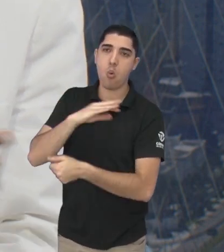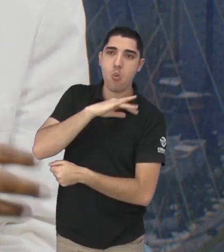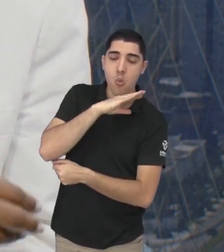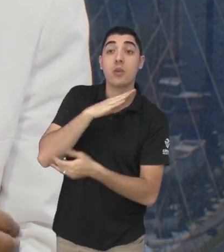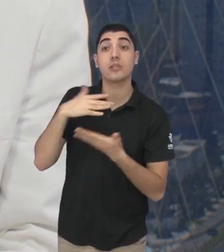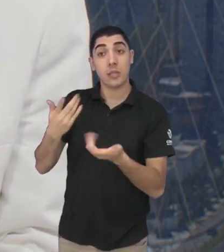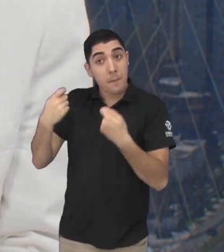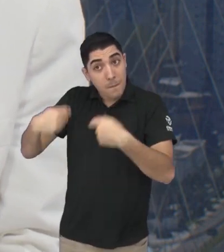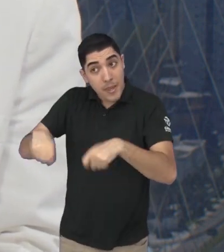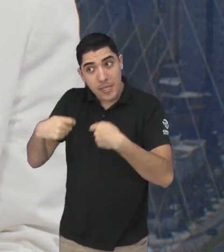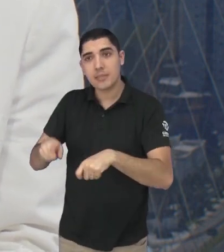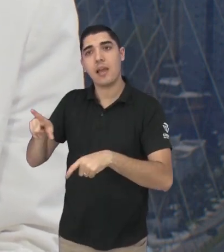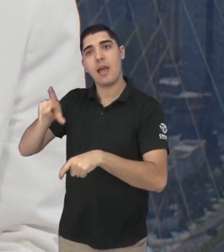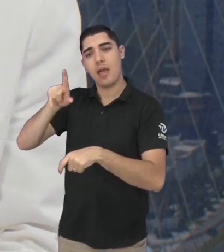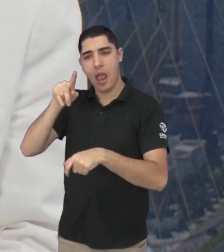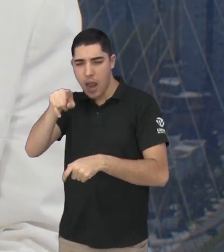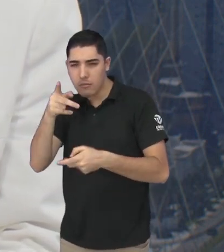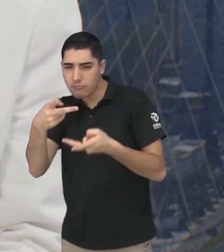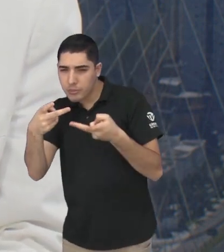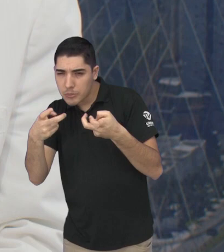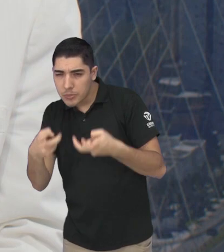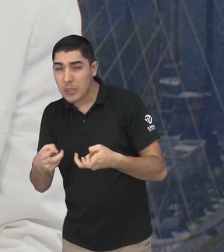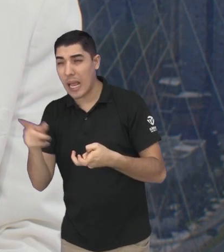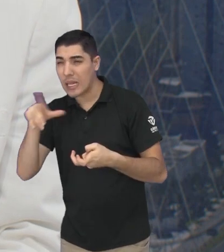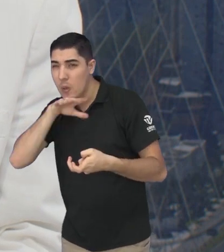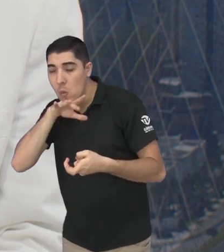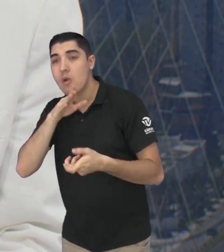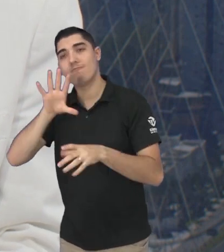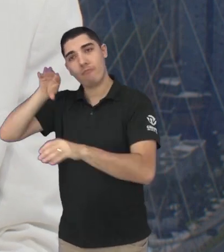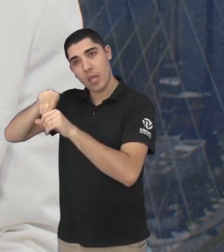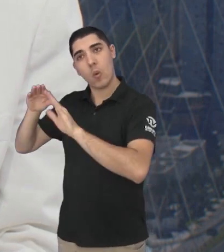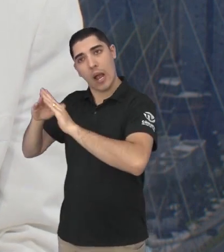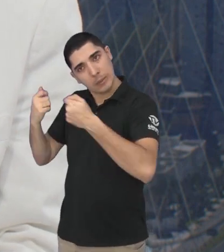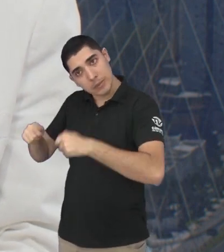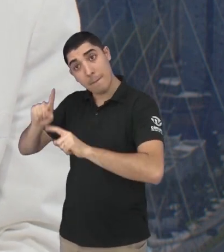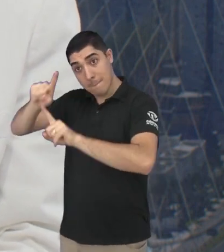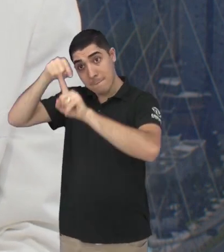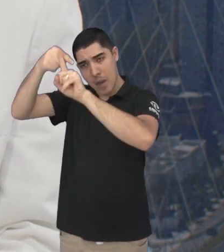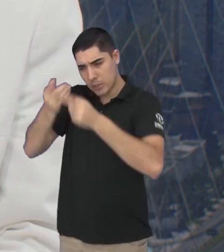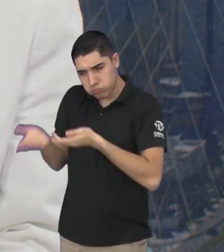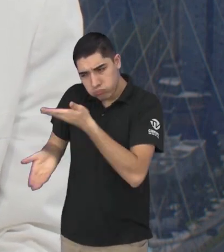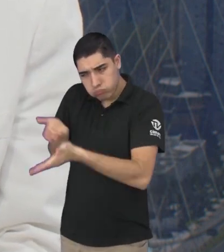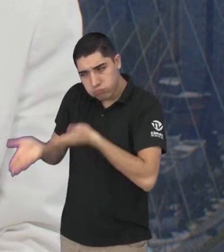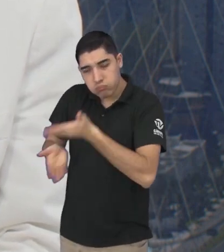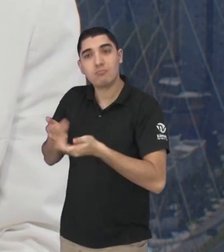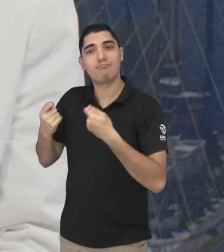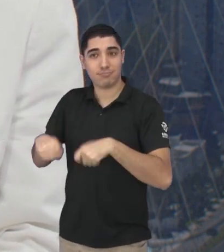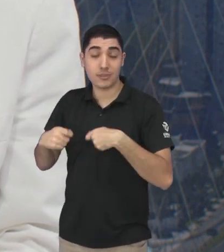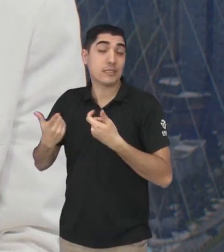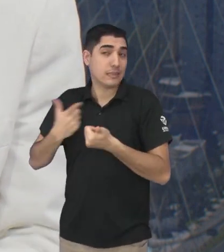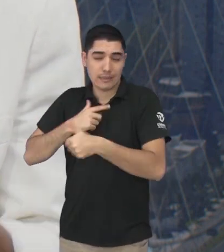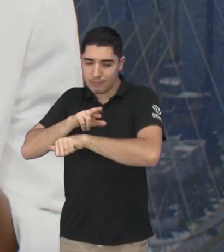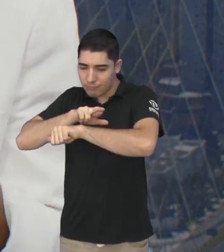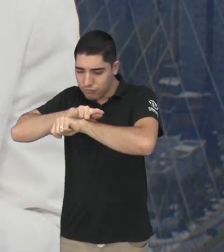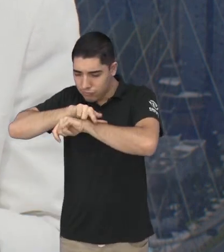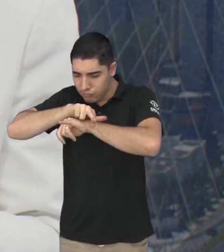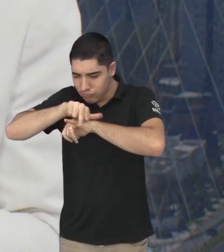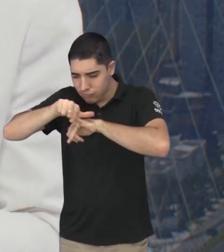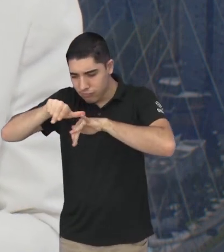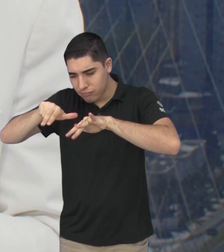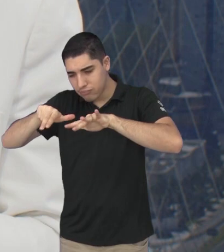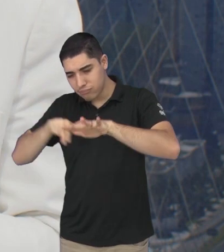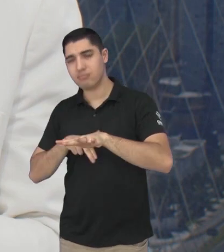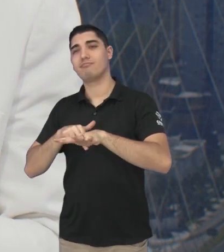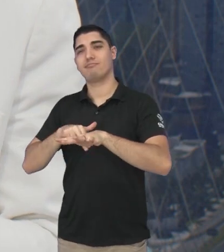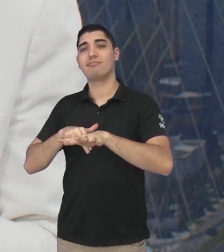precisa trabalhar no contexto de casa. Então, esse fator, ele é o fator de... são multifatores que englobam a questão